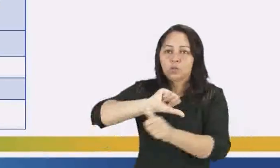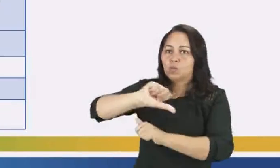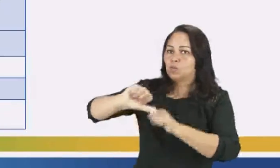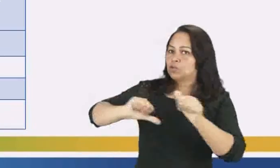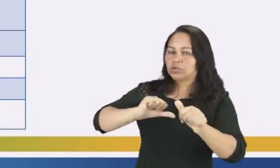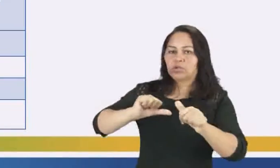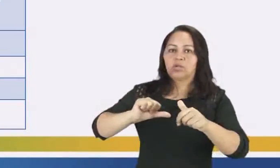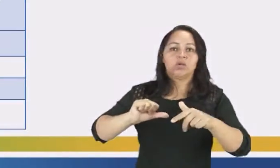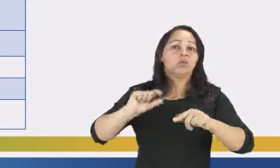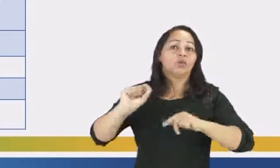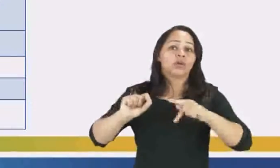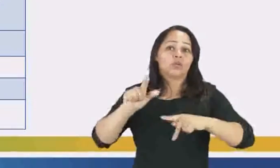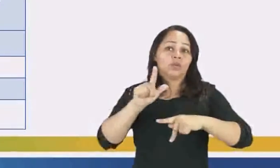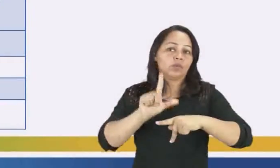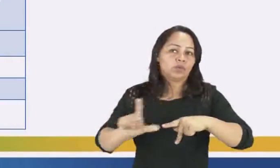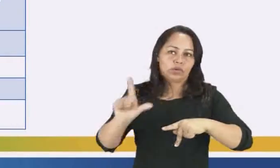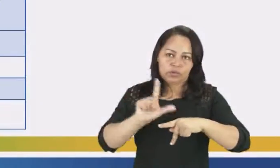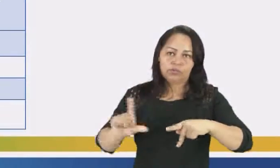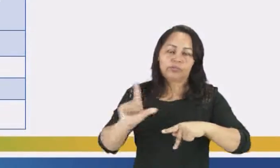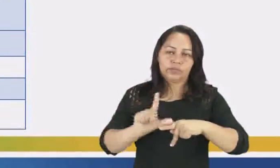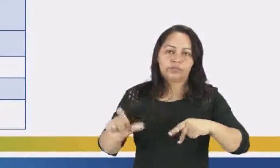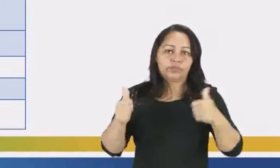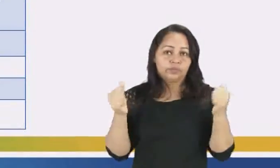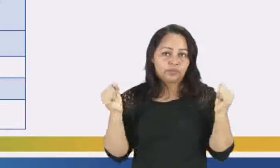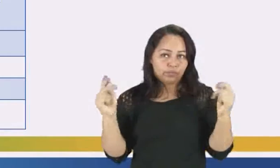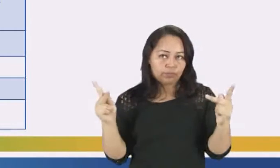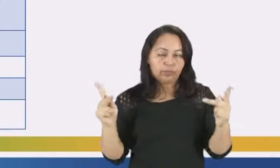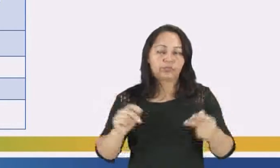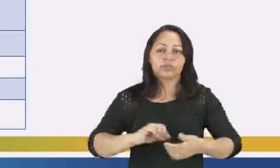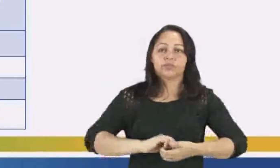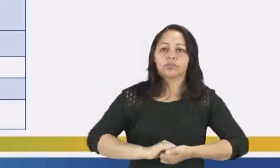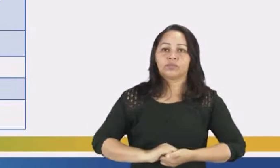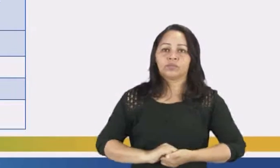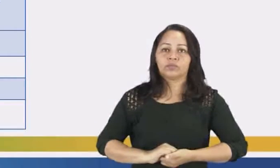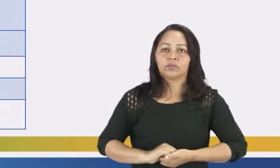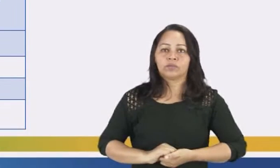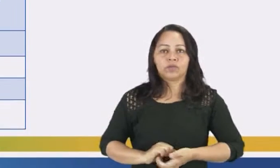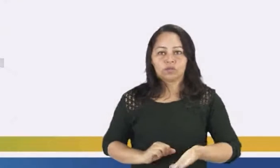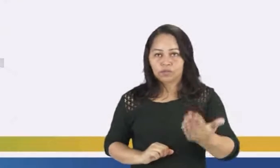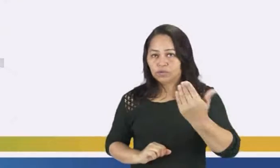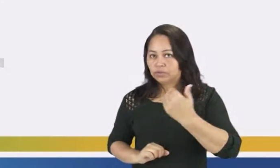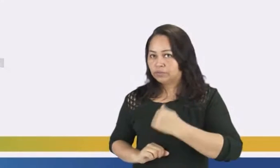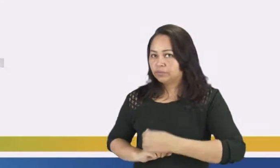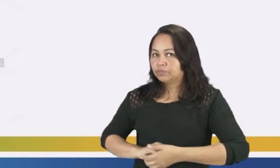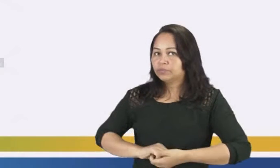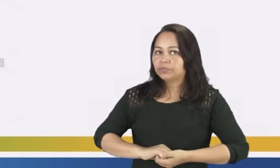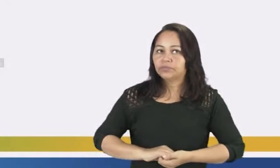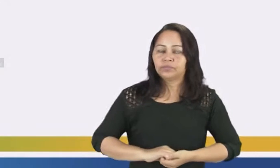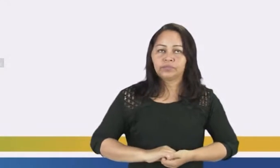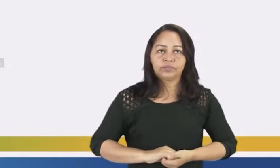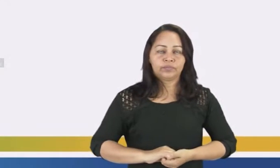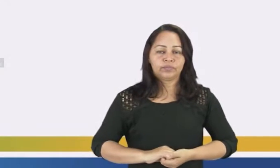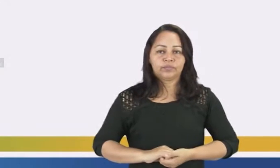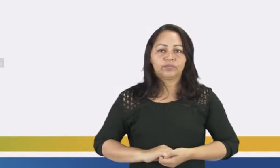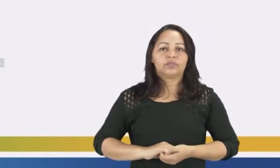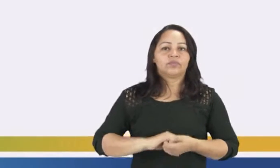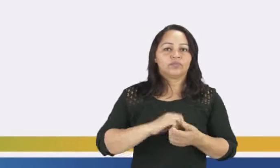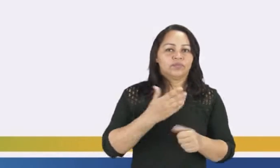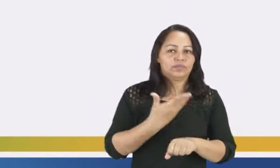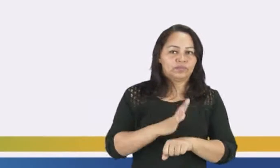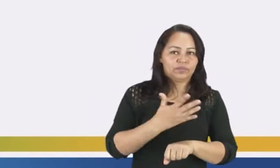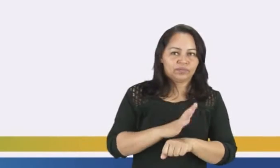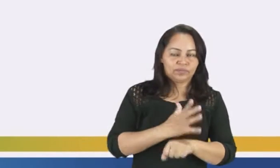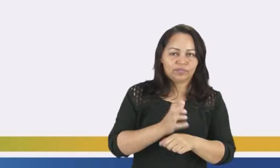e específica dentro do seu texto, tá bom? Então vamos lá. Vamos para o nosso